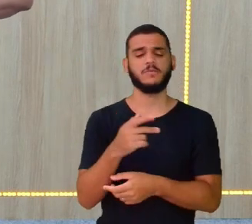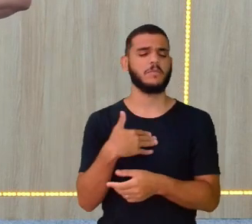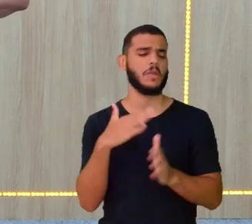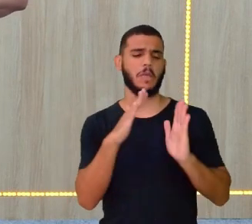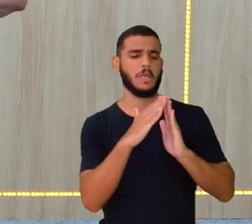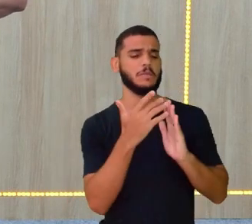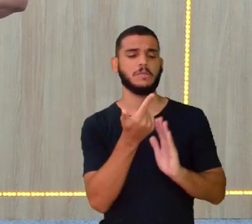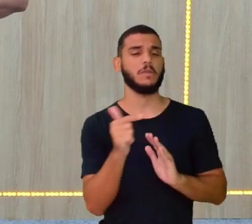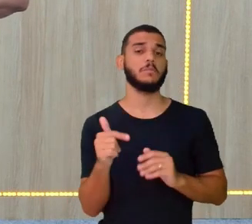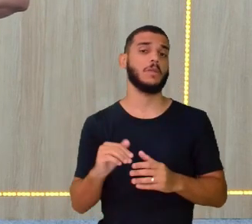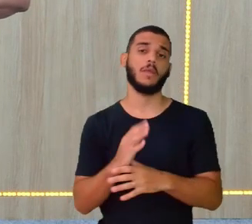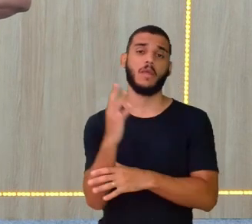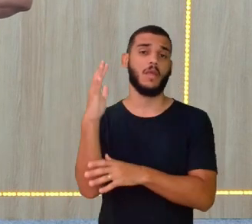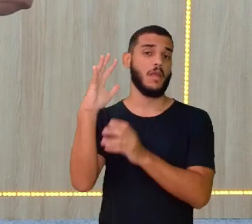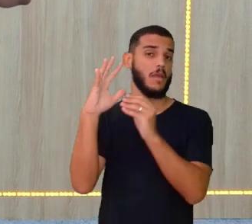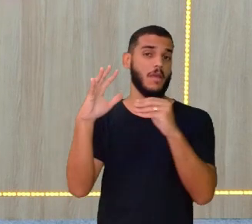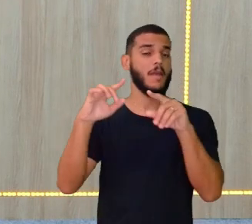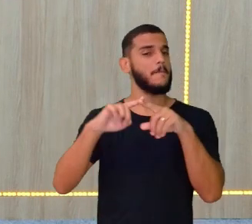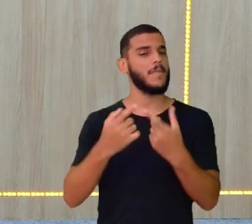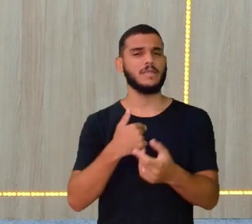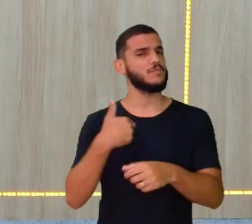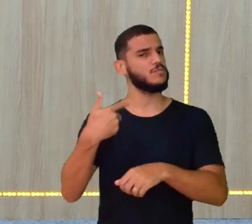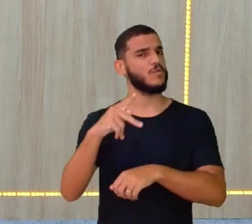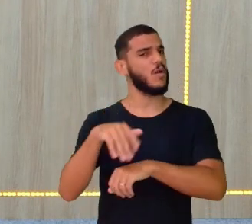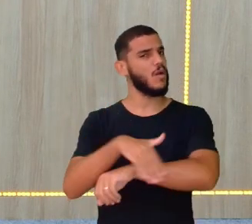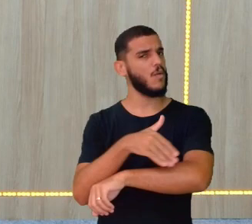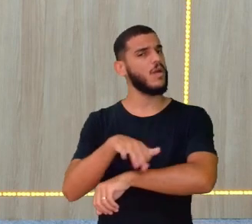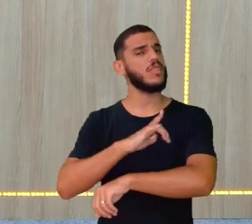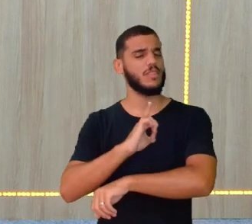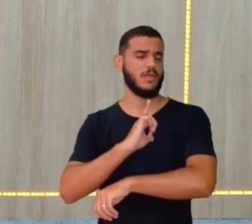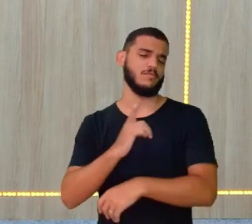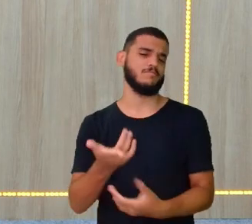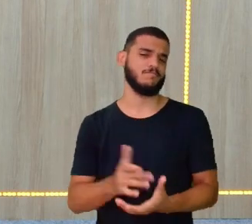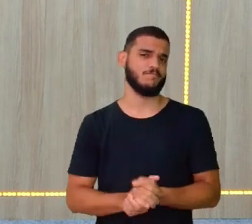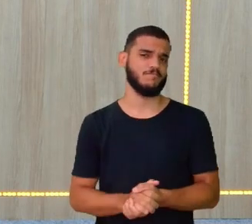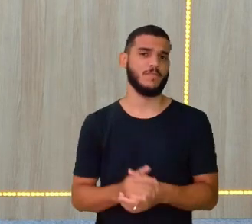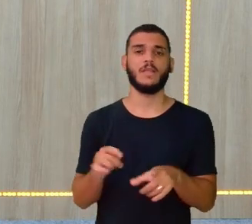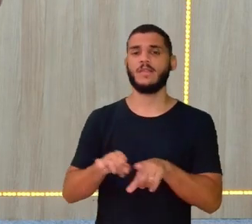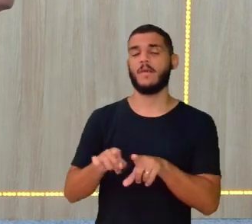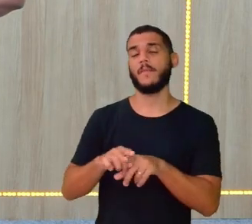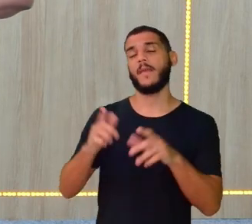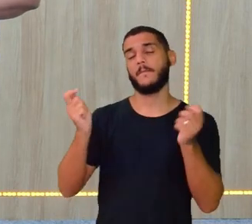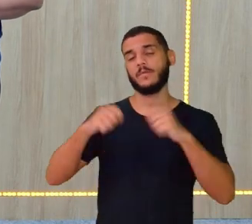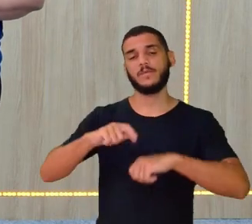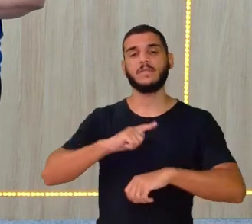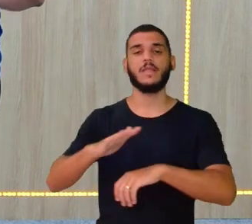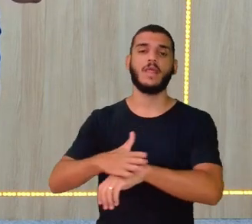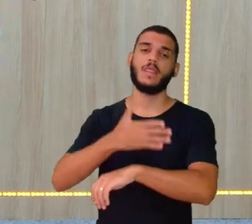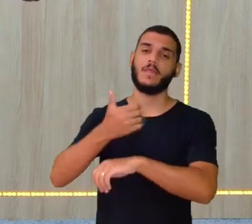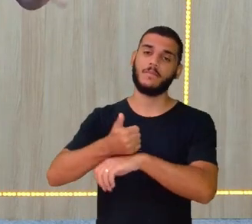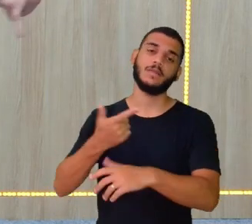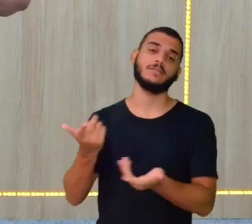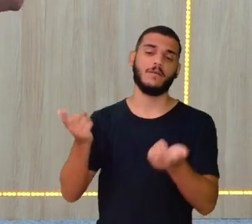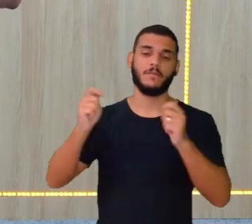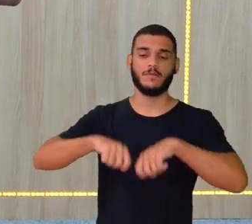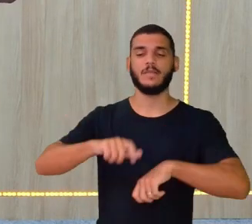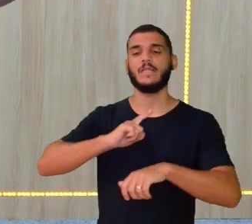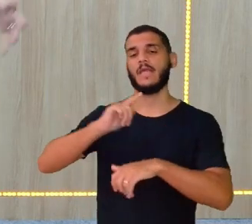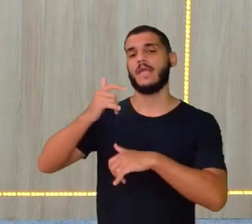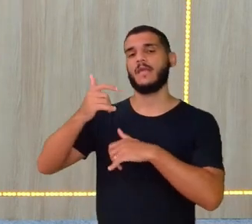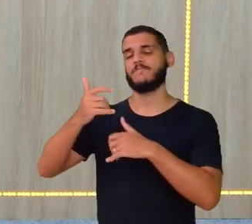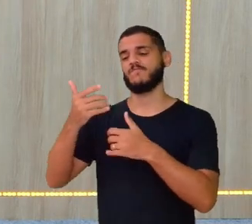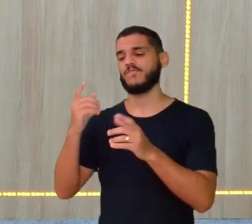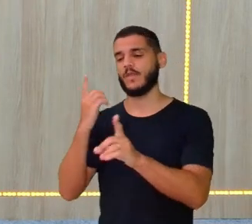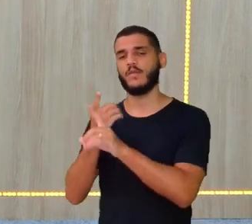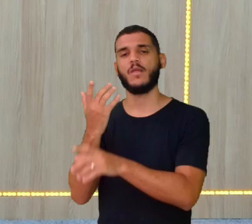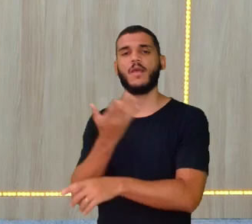aí na sua rua, não é? De repente tem uma planta lá na praça, onde você vai lá, não é? Encontrar